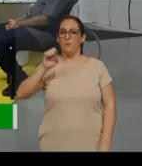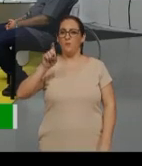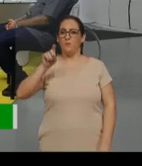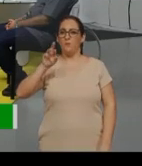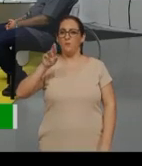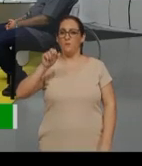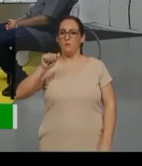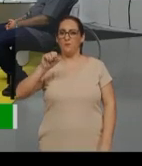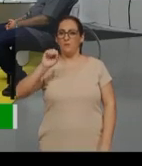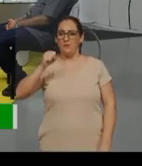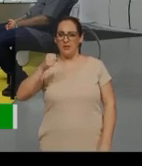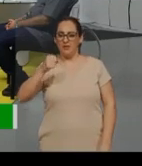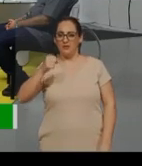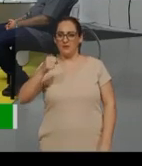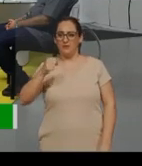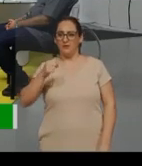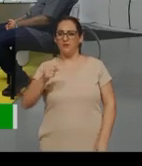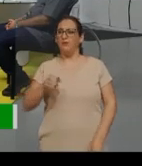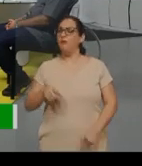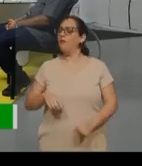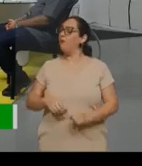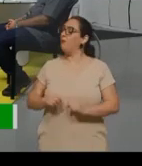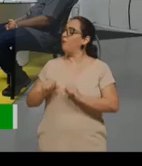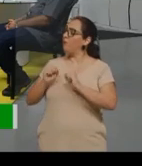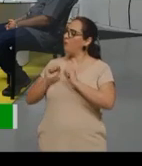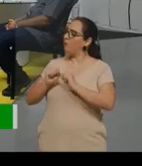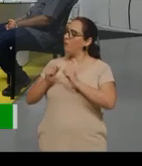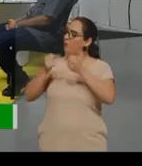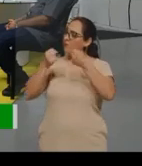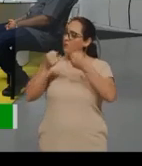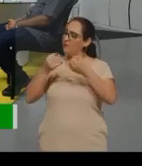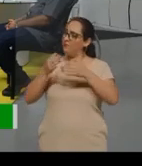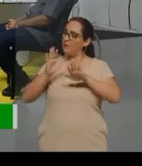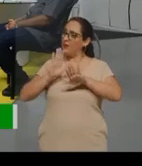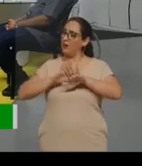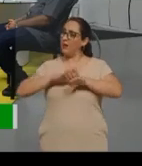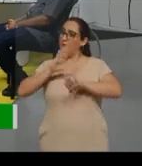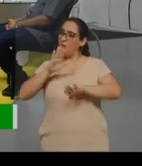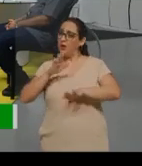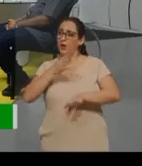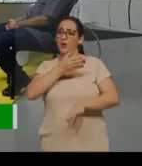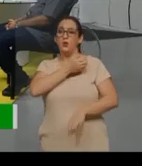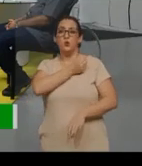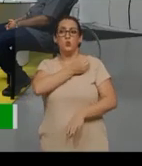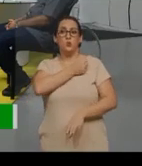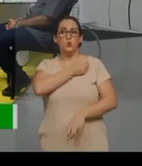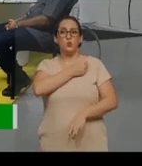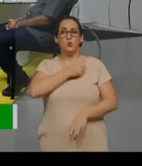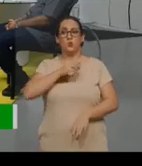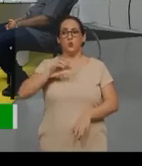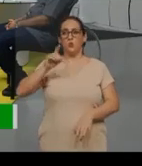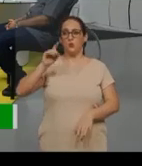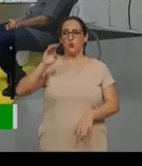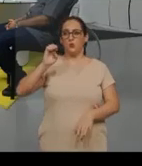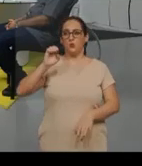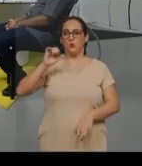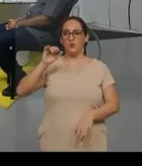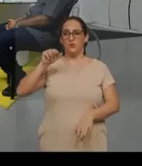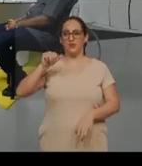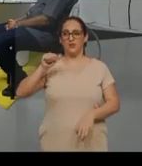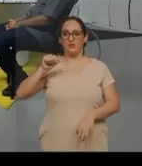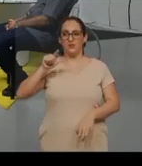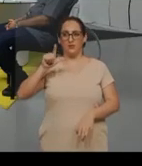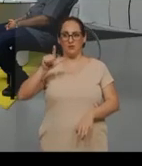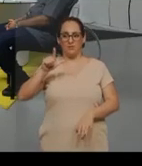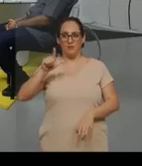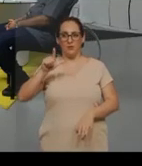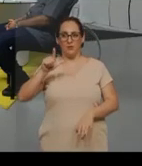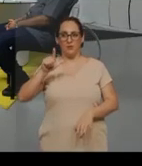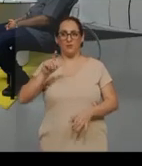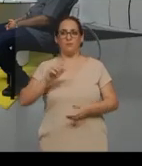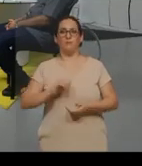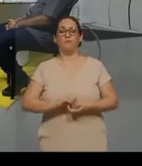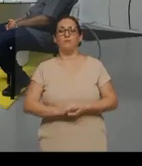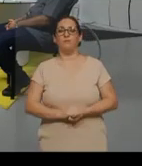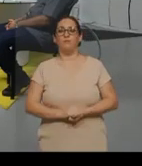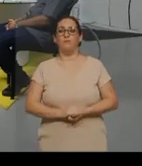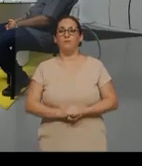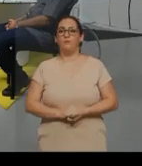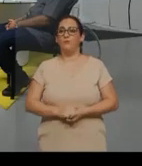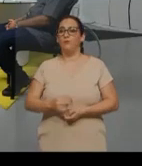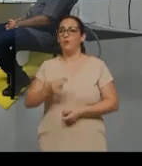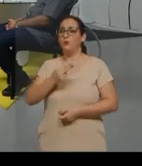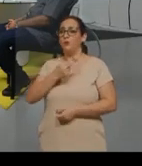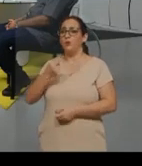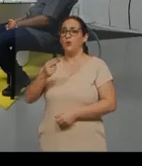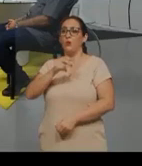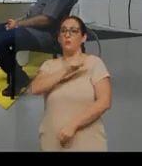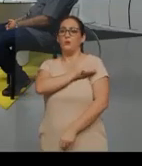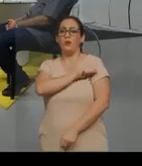poderia explicar mais sobre números decimais? Lógico. Minha cabeça está péssima. Qual que é o nome dela? Chama